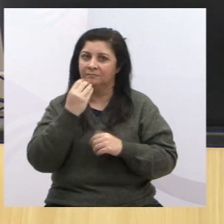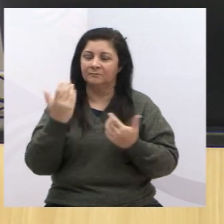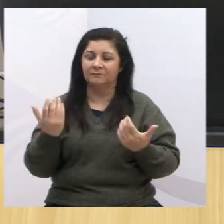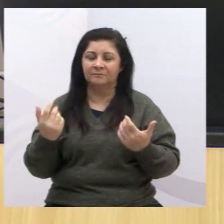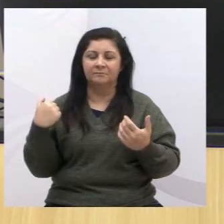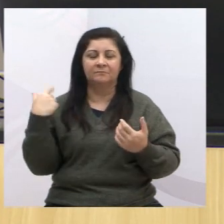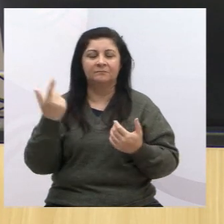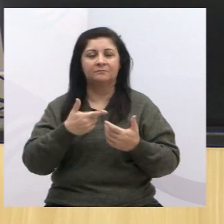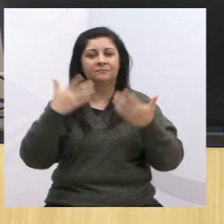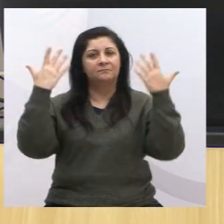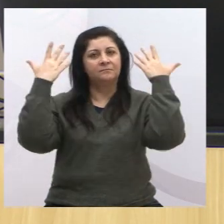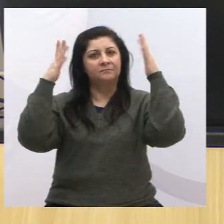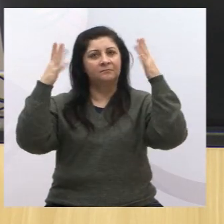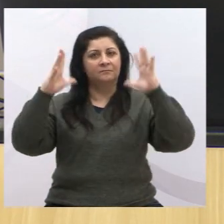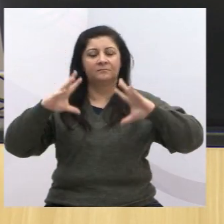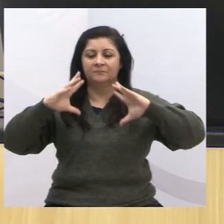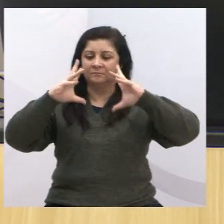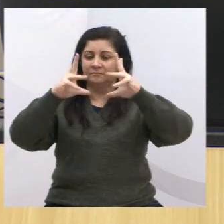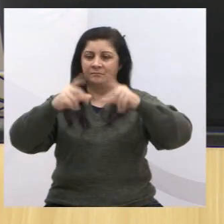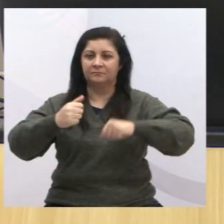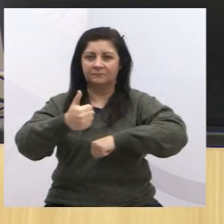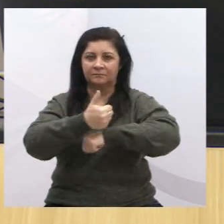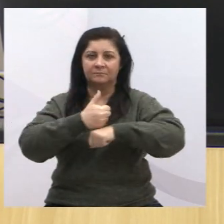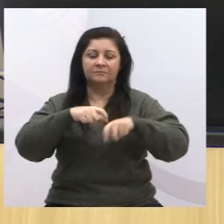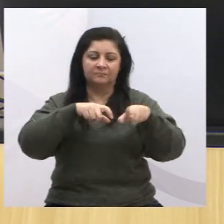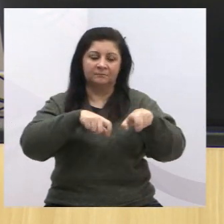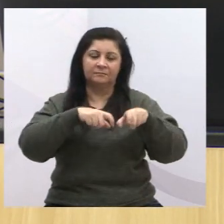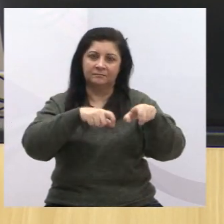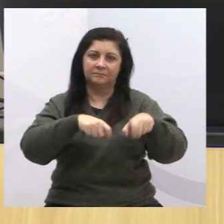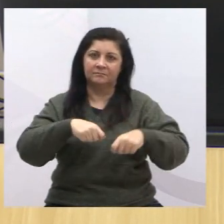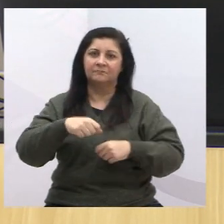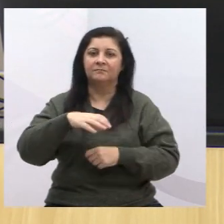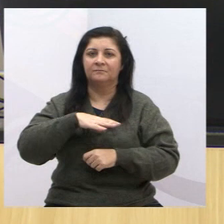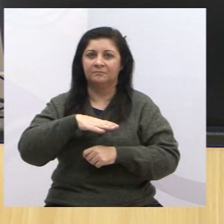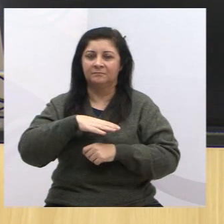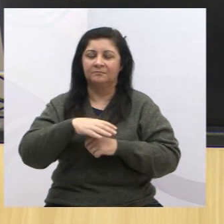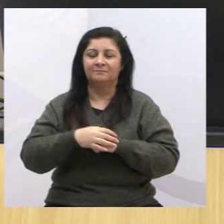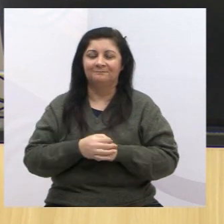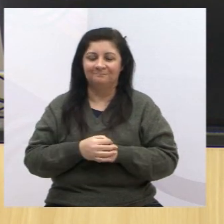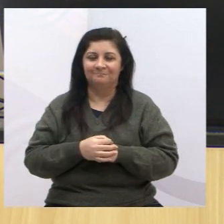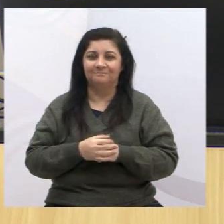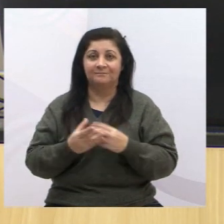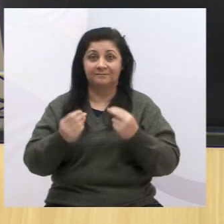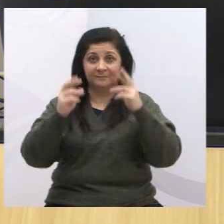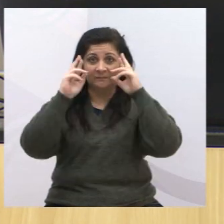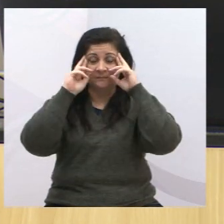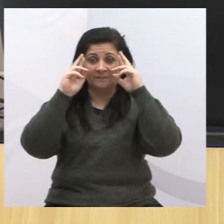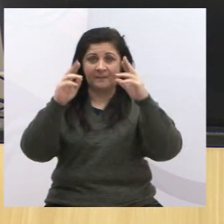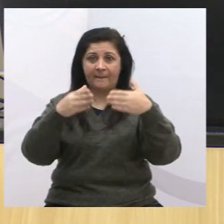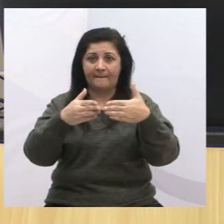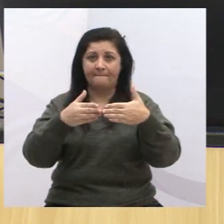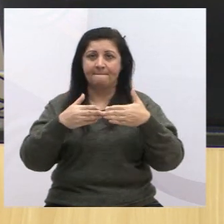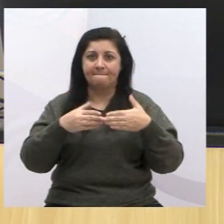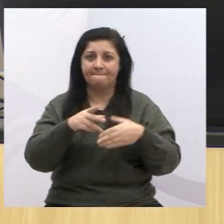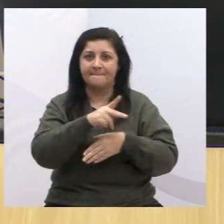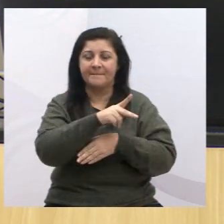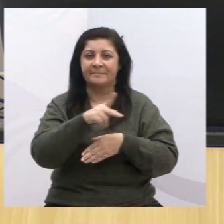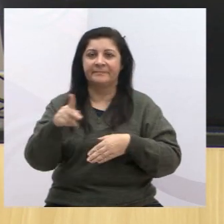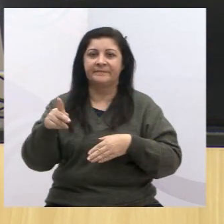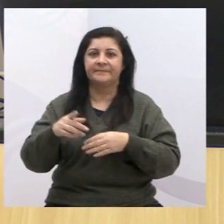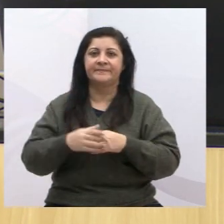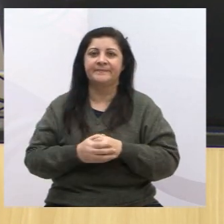consignamos nossos cumprimentos a todos os trabalhadores rurais do nosso município. Feito esse registro, respeitosamente, requeremos a presença da